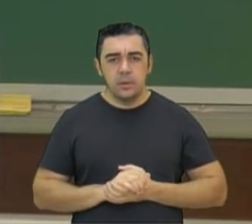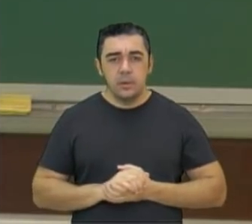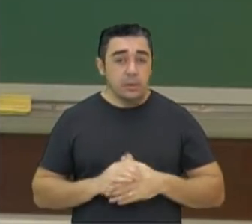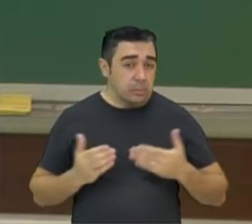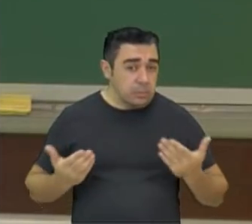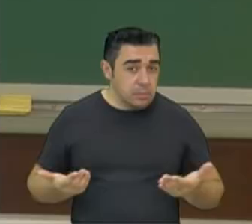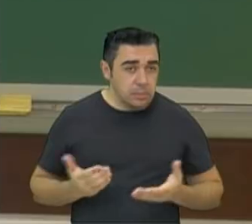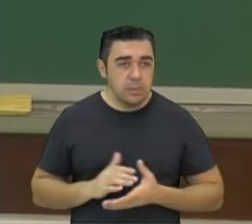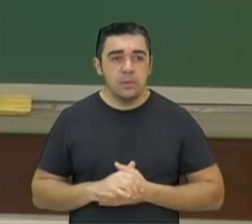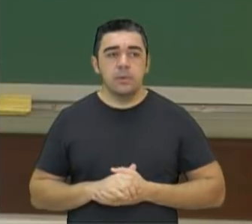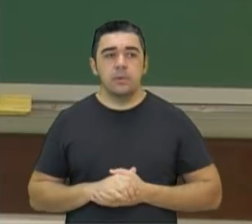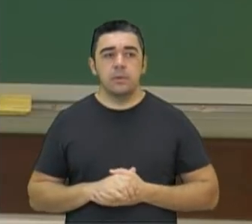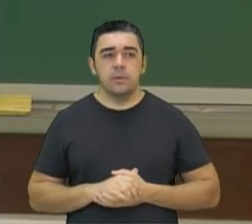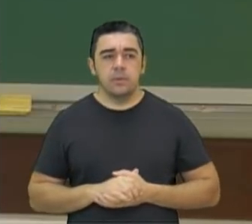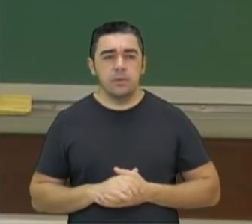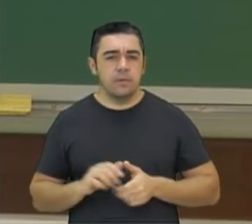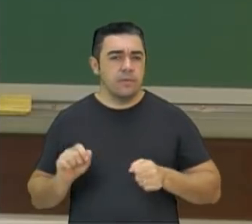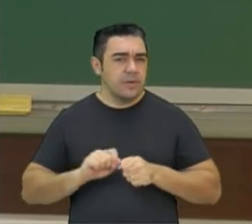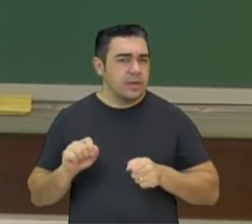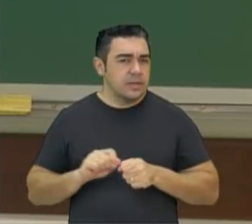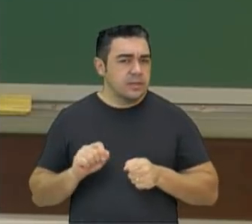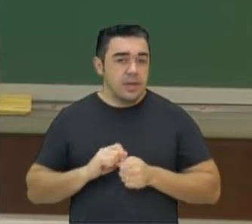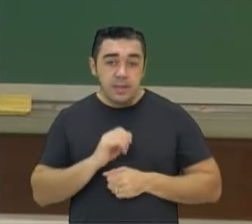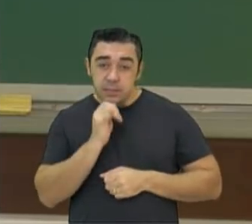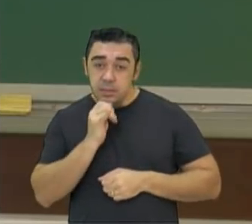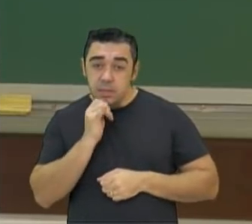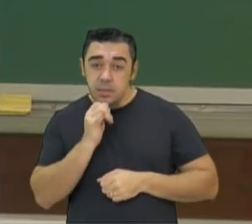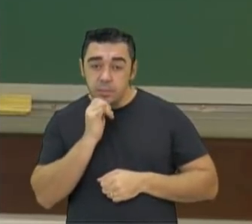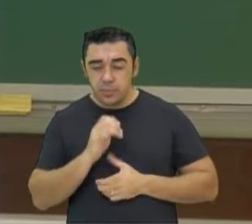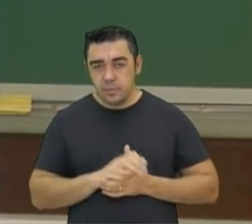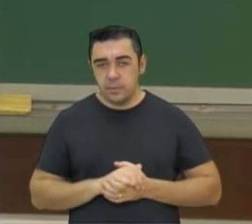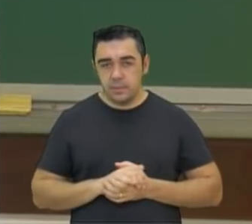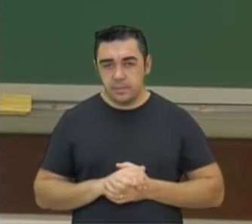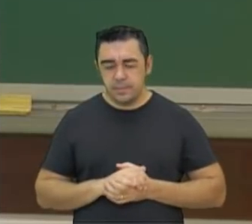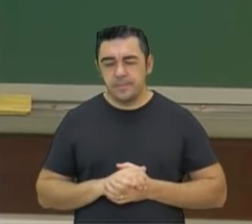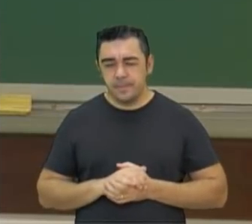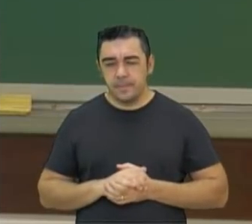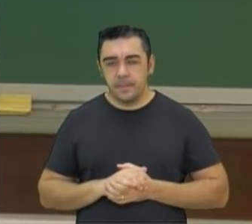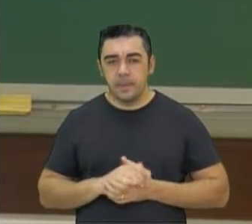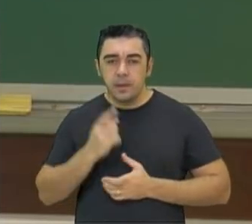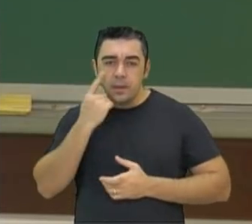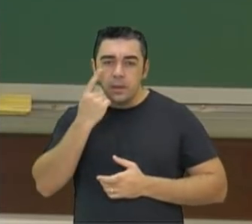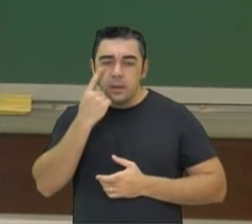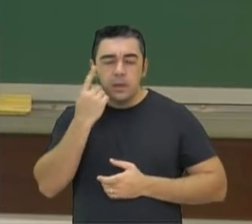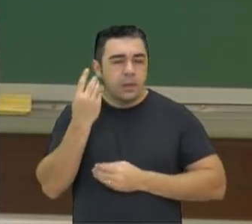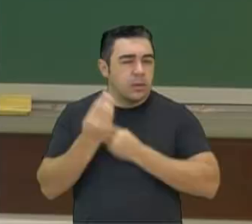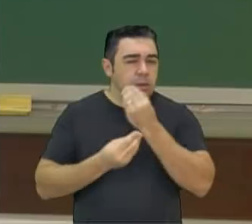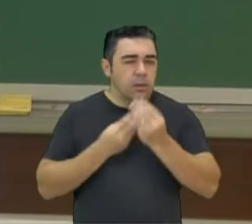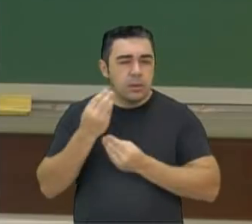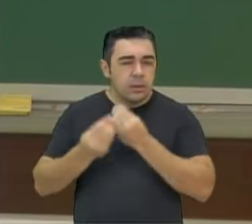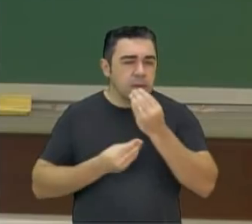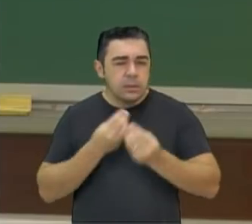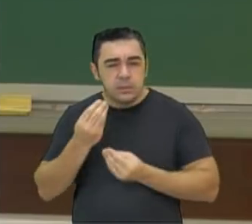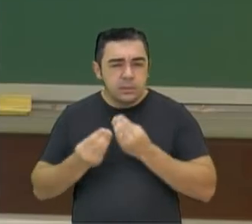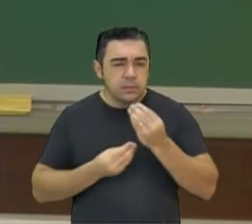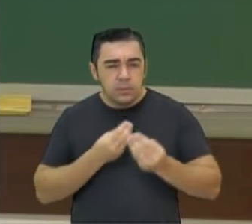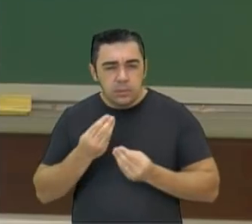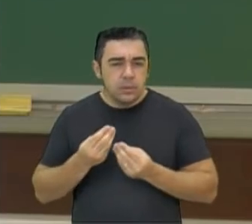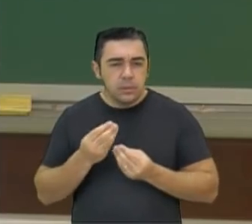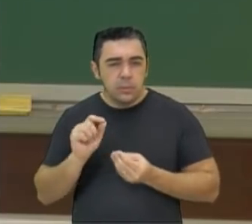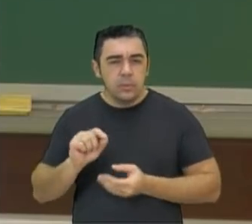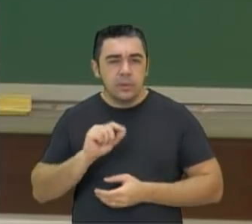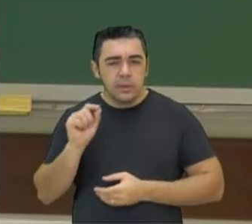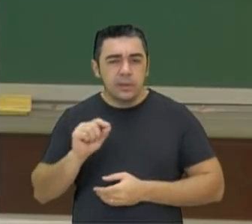Então, vamos fazer um exemplo para a gente ver nós vermos